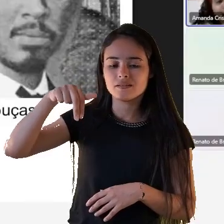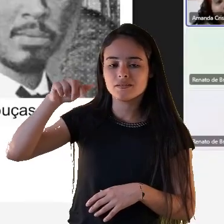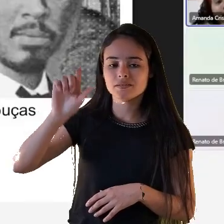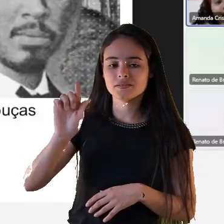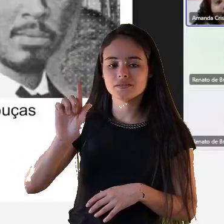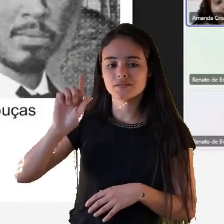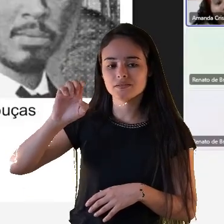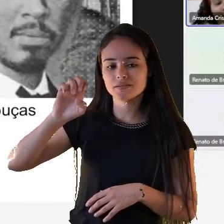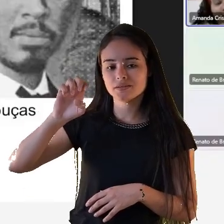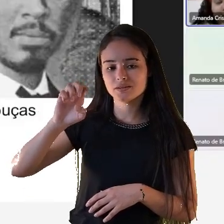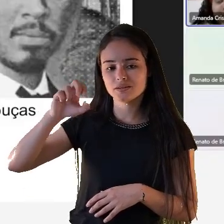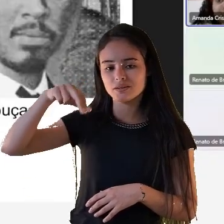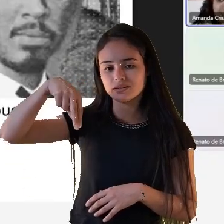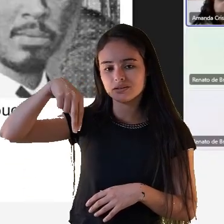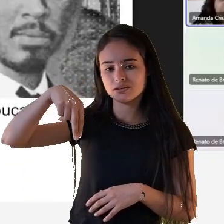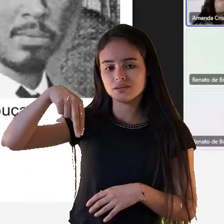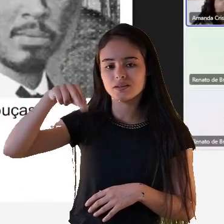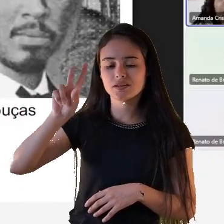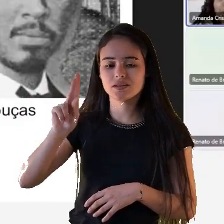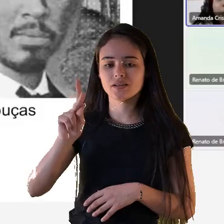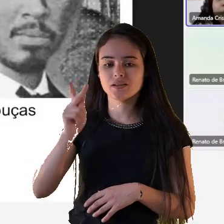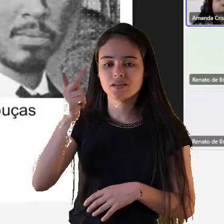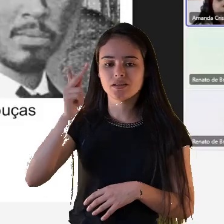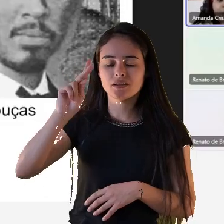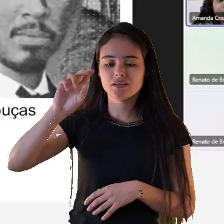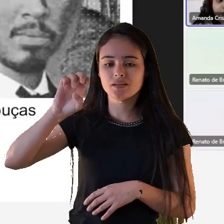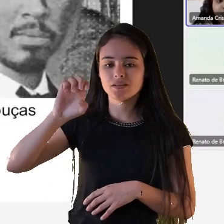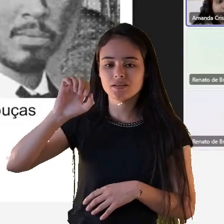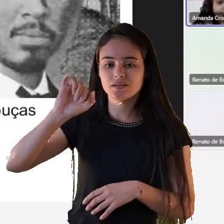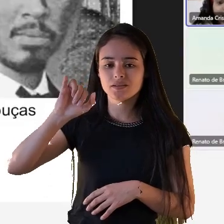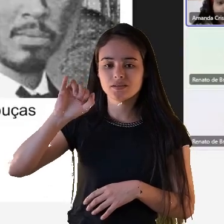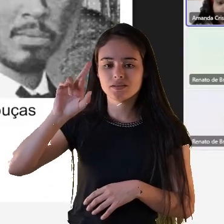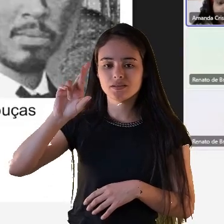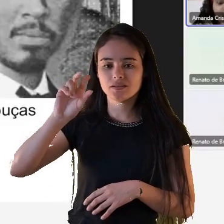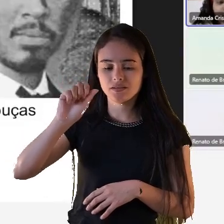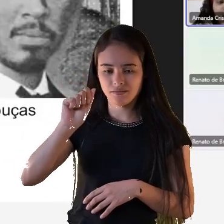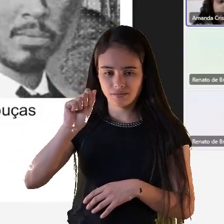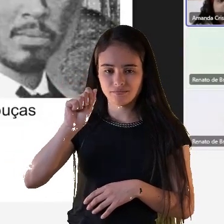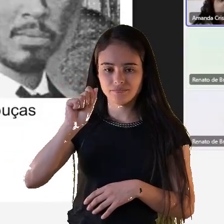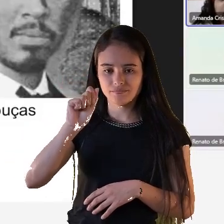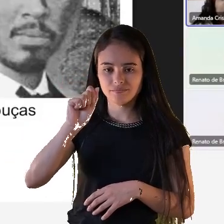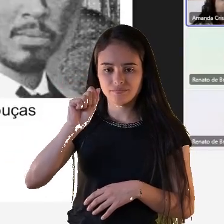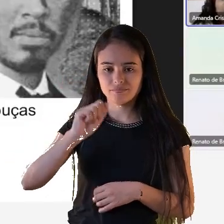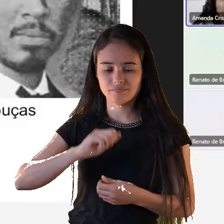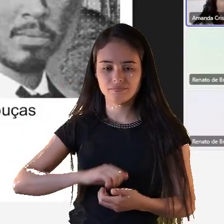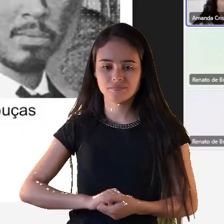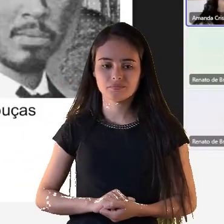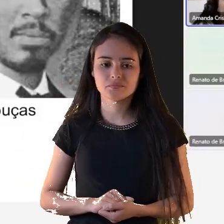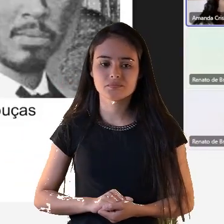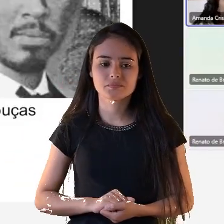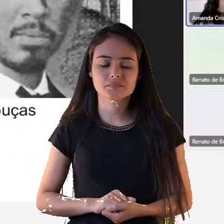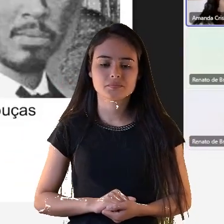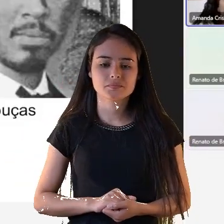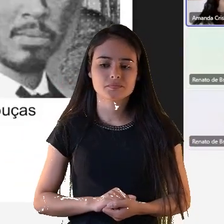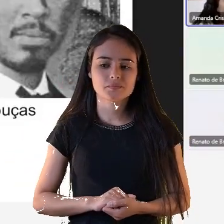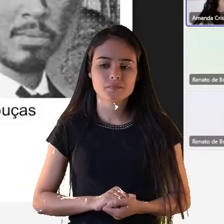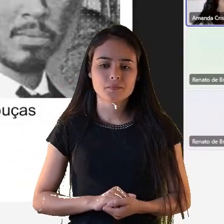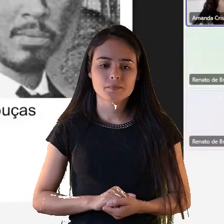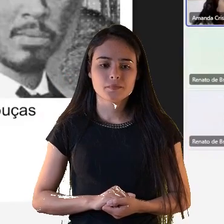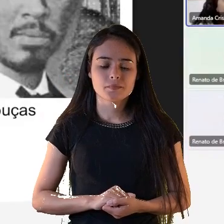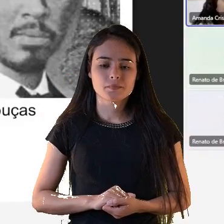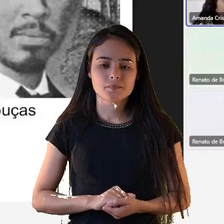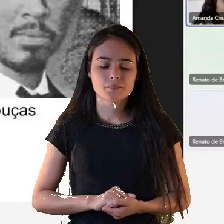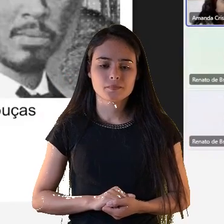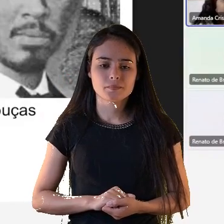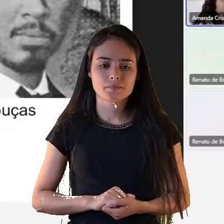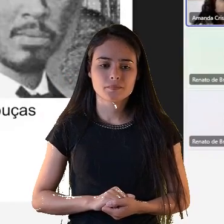ela assina obras importantíssimas aqui, né, como